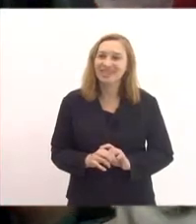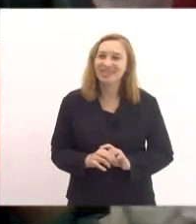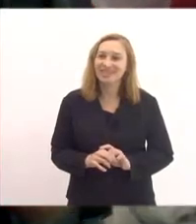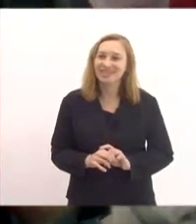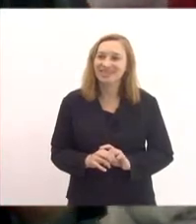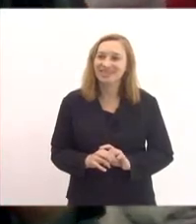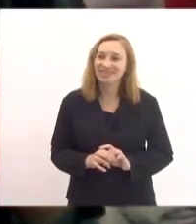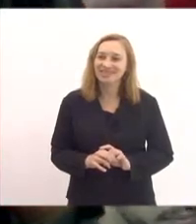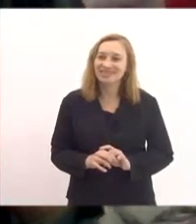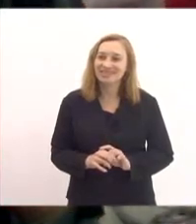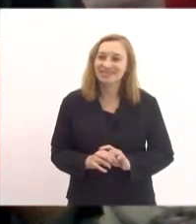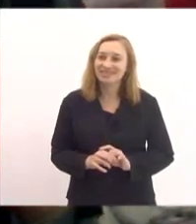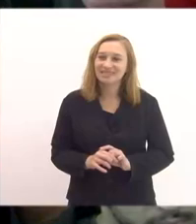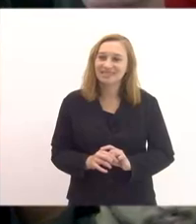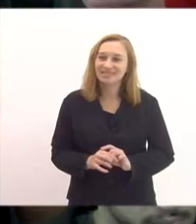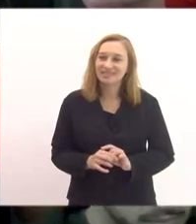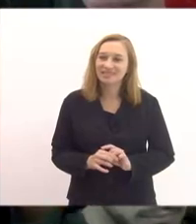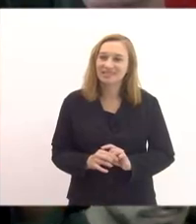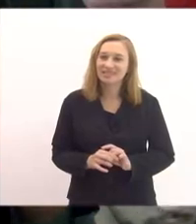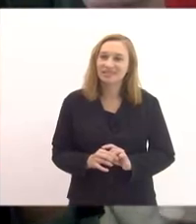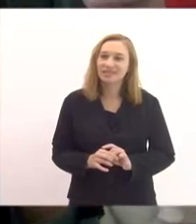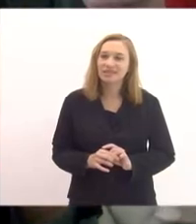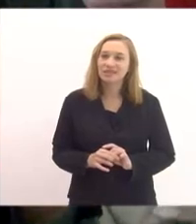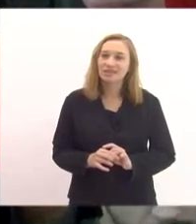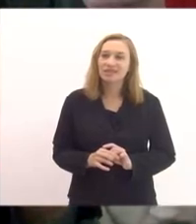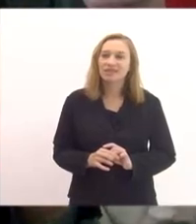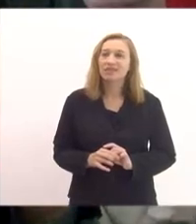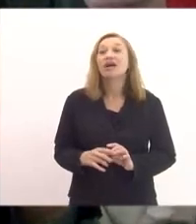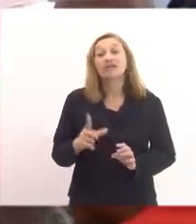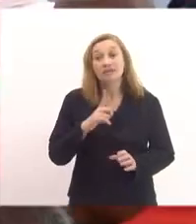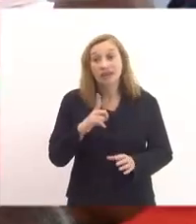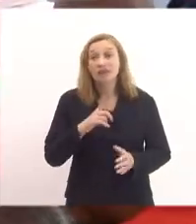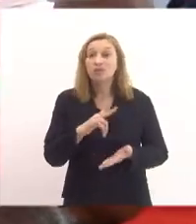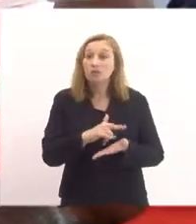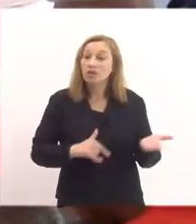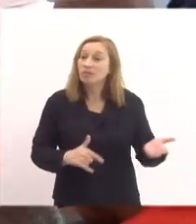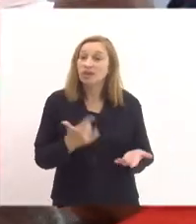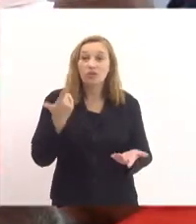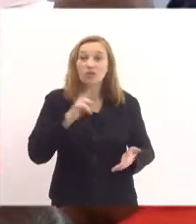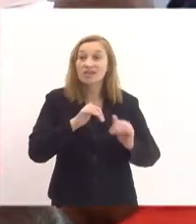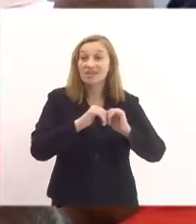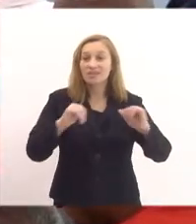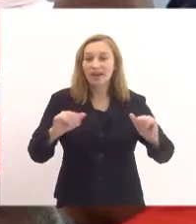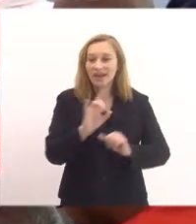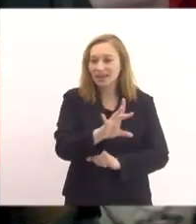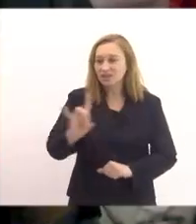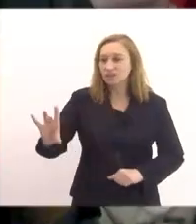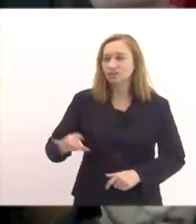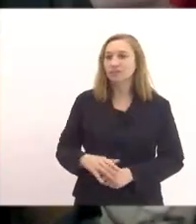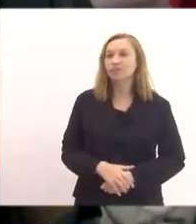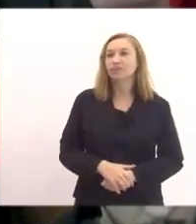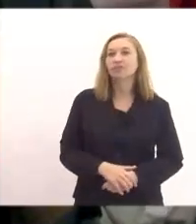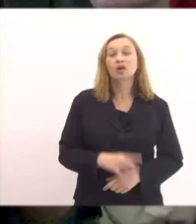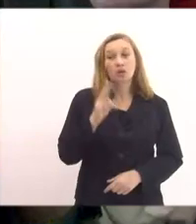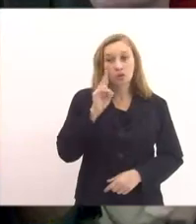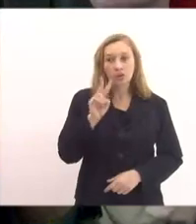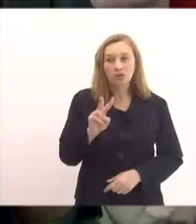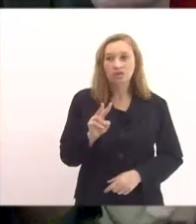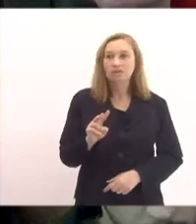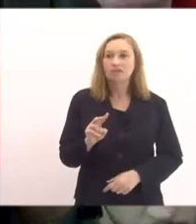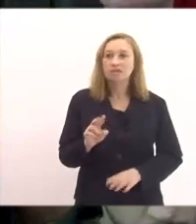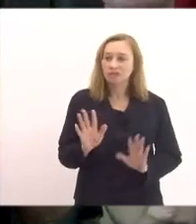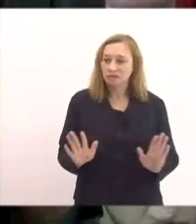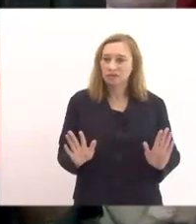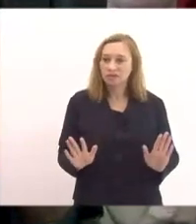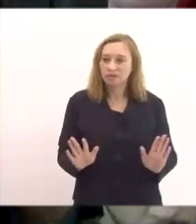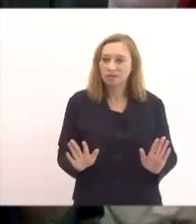Não. Ele falou que não tem. Ele falou que tem documentos, mas que não consegue individualizar cada exatamente. Caso. Exatamente. Mas quanto tempo que eu tenho isso lá? Então, eu estou olhando para frente. Se o senhor quiser olhar para frente,